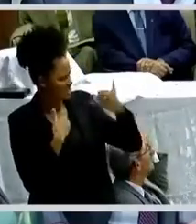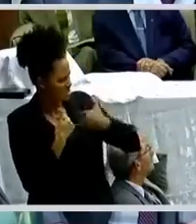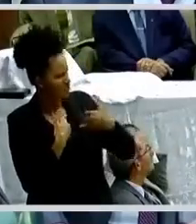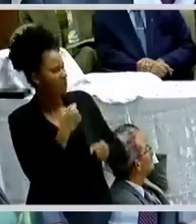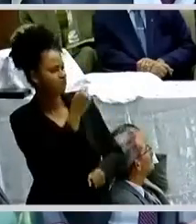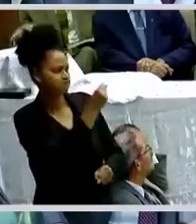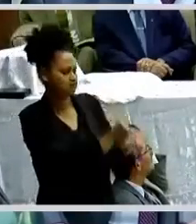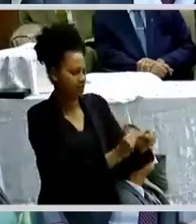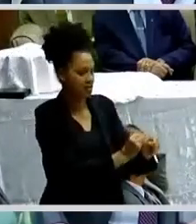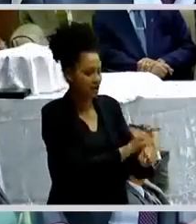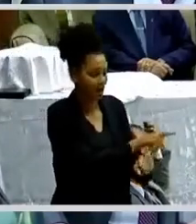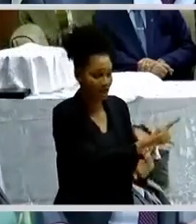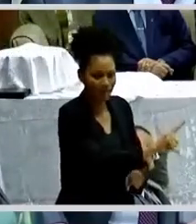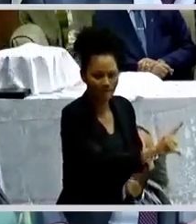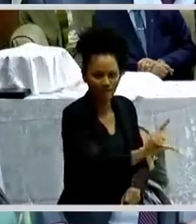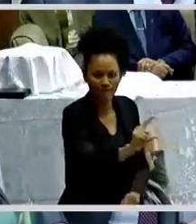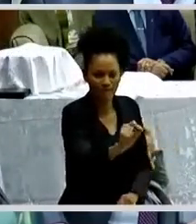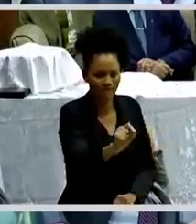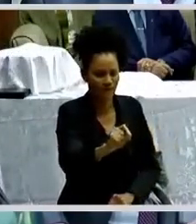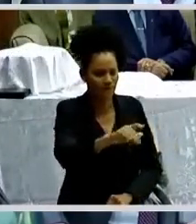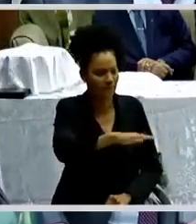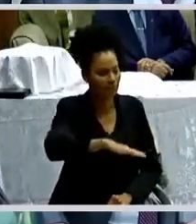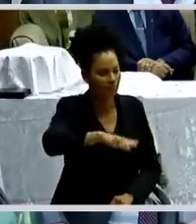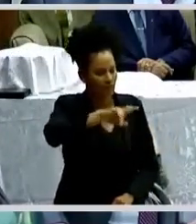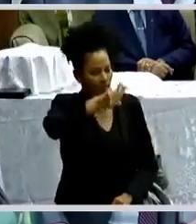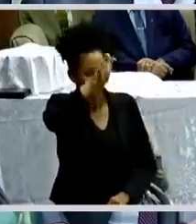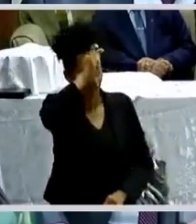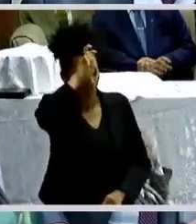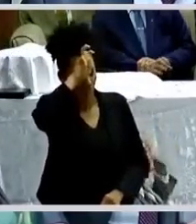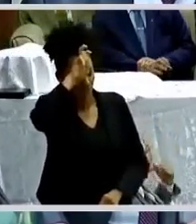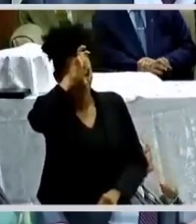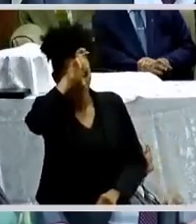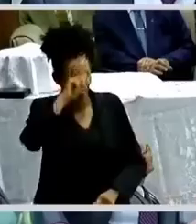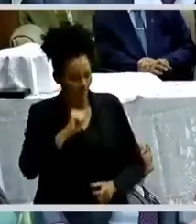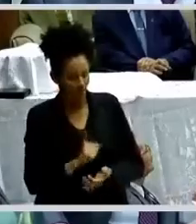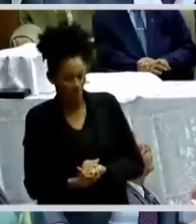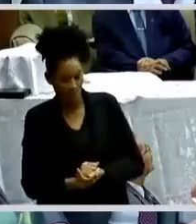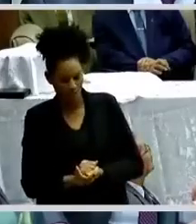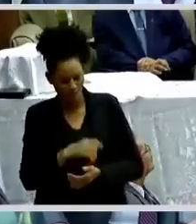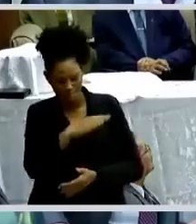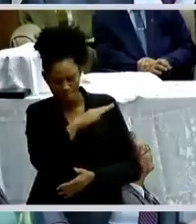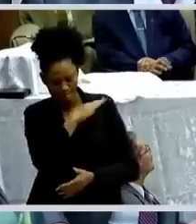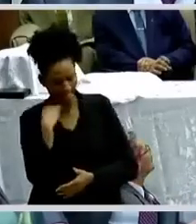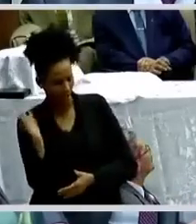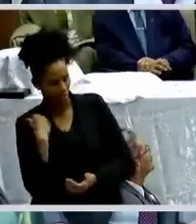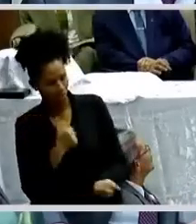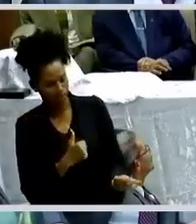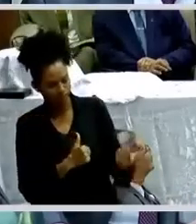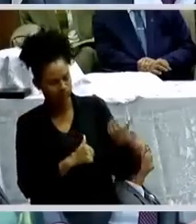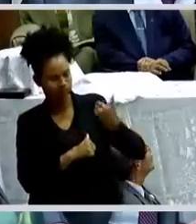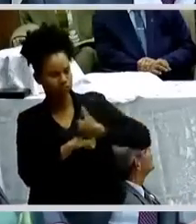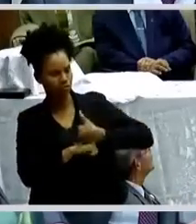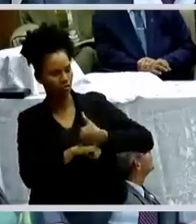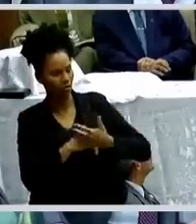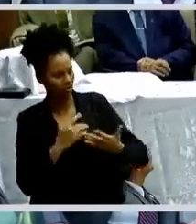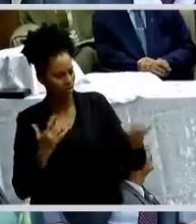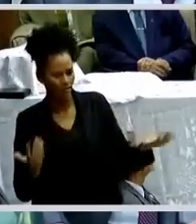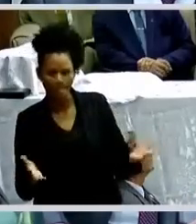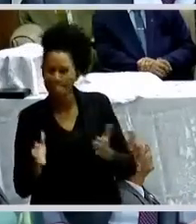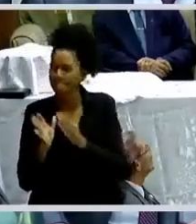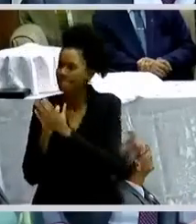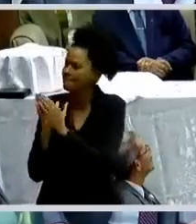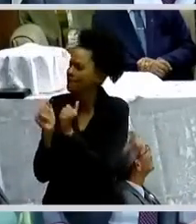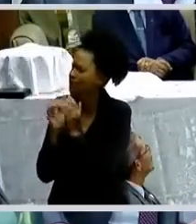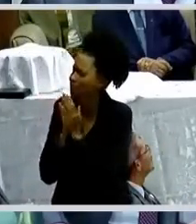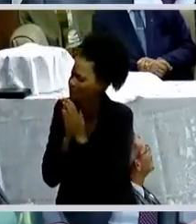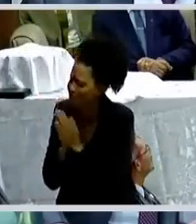fugiu para o Egito. Agora ele morre e Roboão assume. A primeira coisa que o povo faz é pedir ao rei,